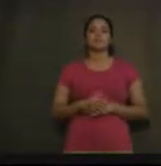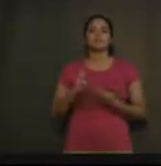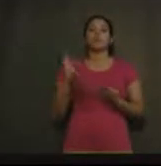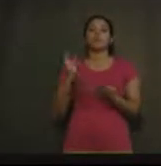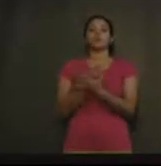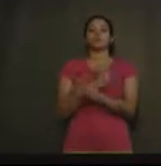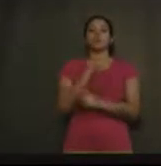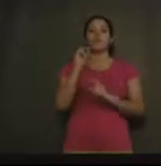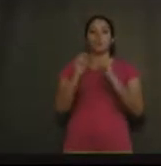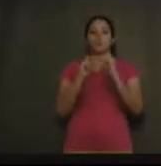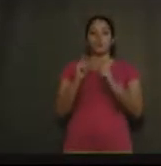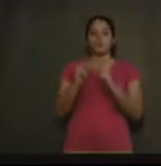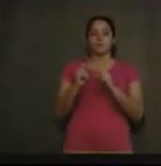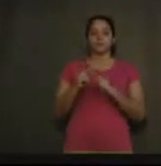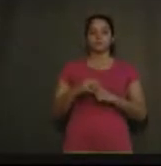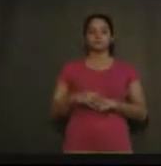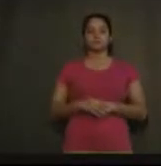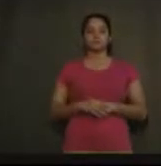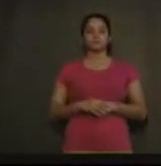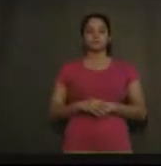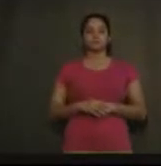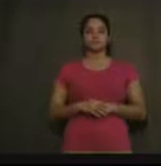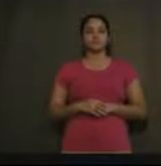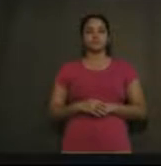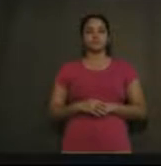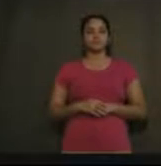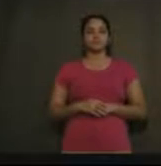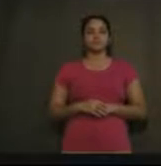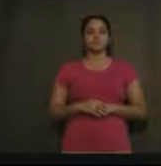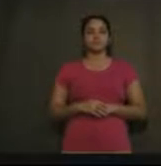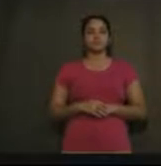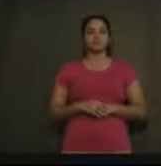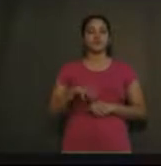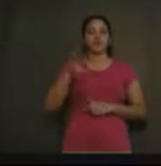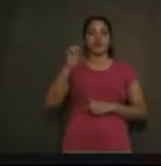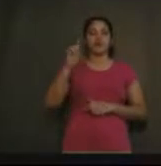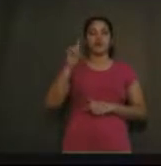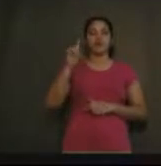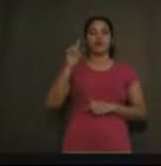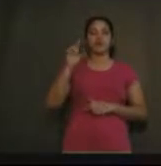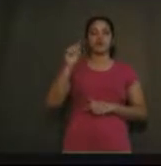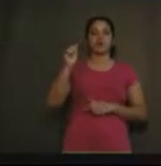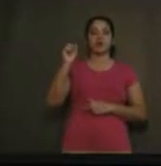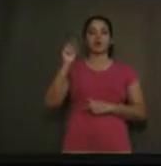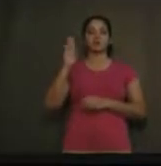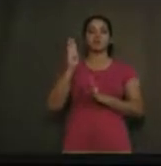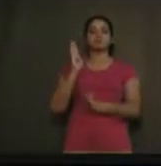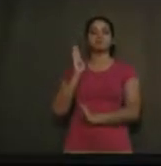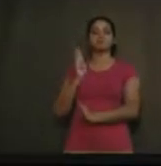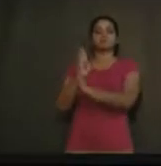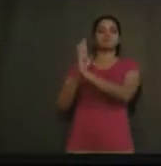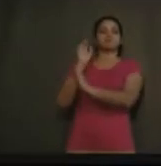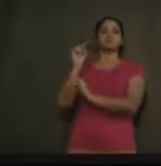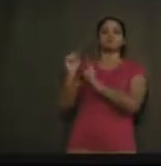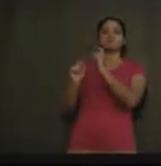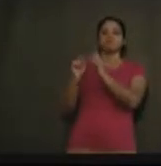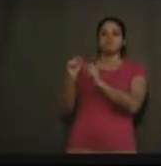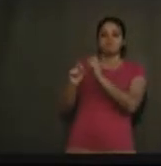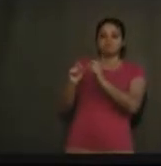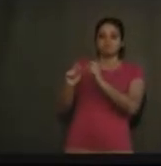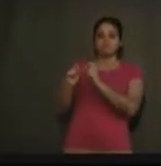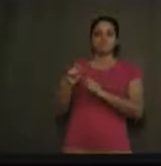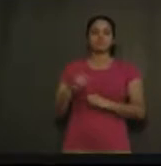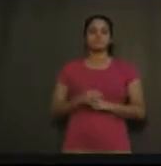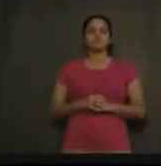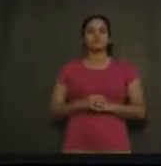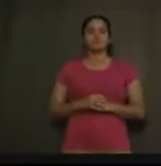Fragman fez levou Poincaré a analisar o trabalho dele em outro pedaço, não foi nem o Fragman que apontou, mas por causa da pergunta do